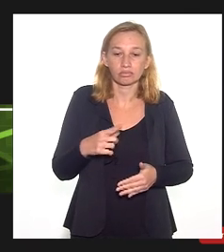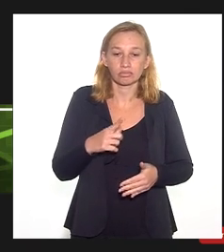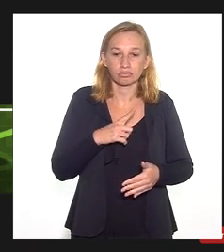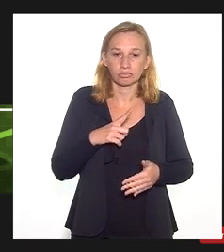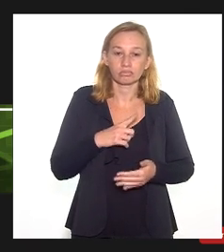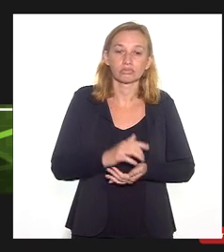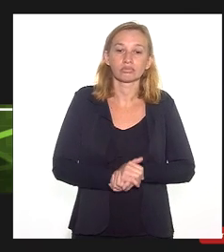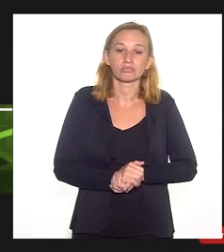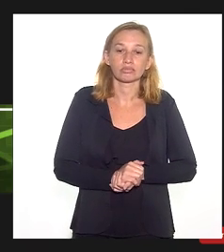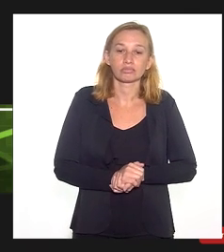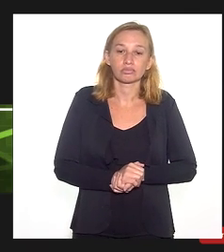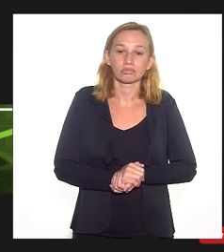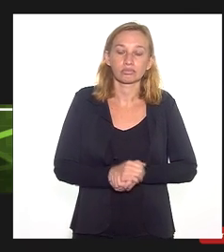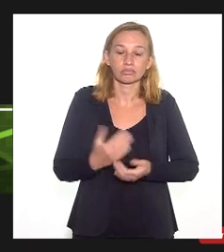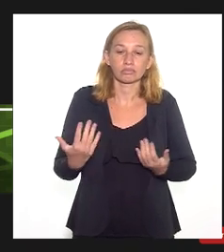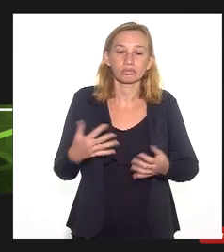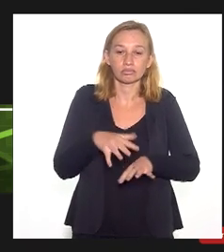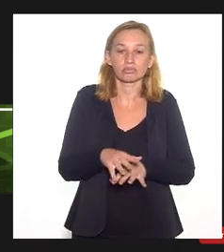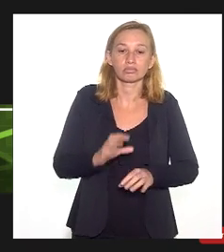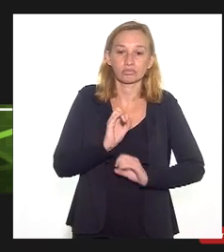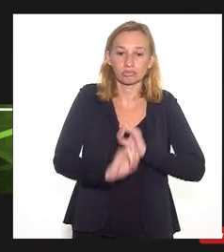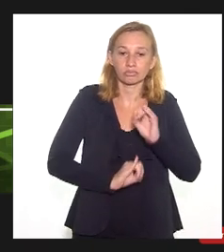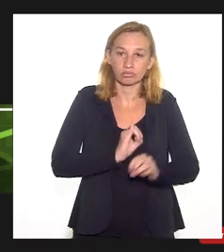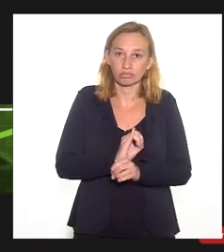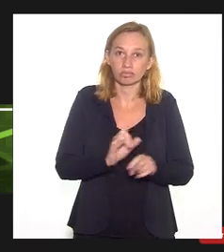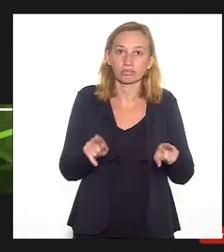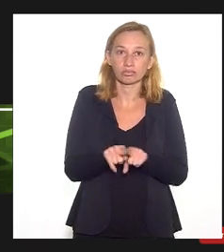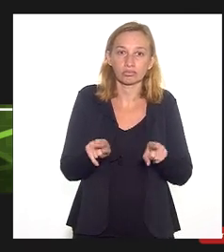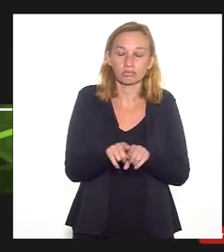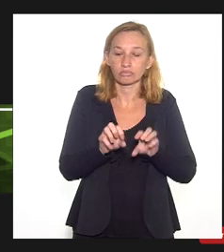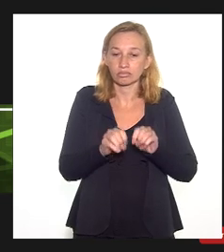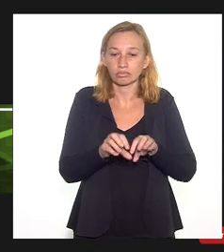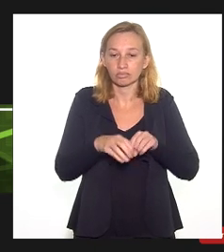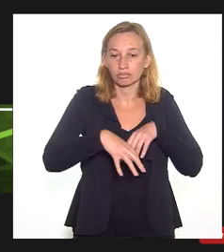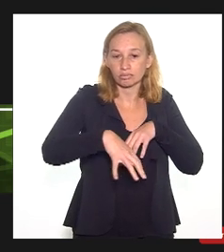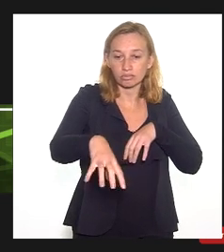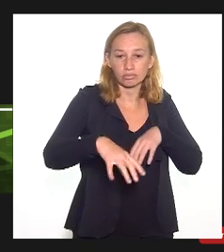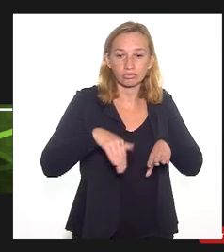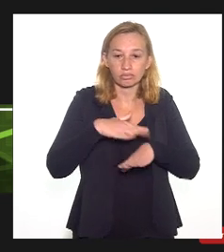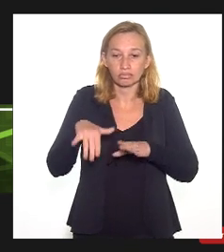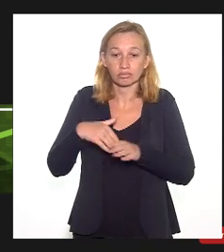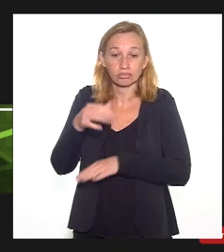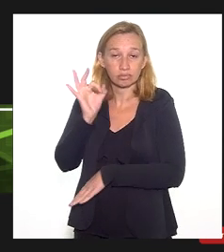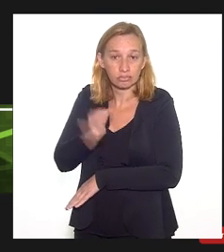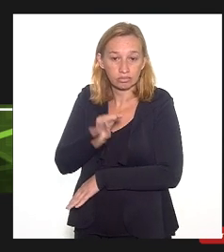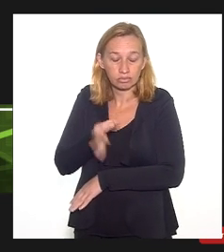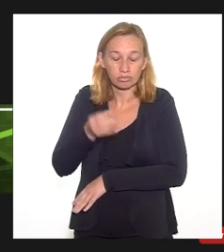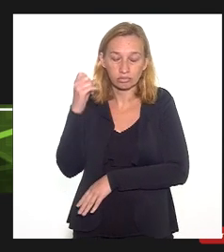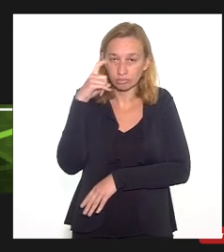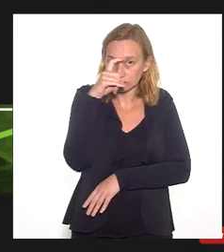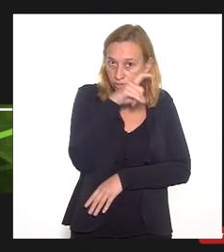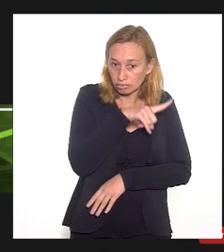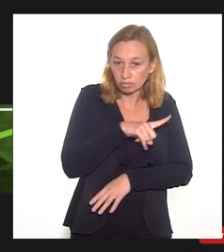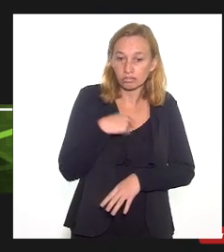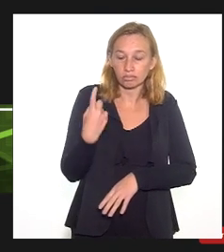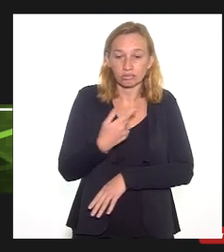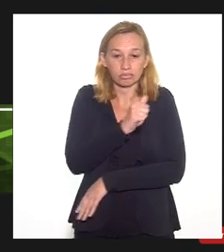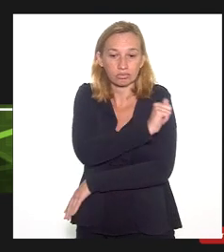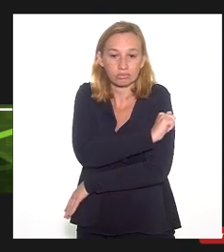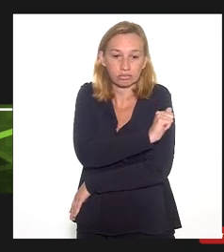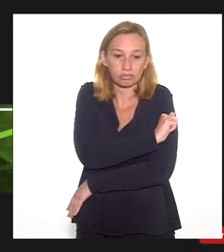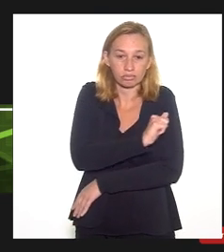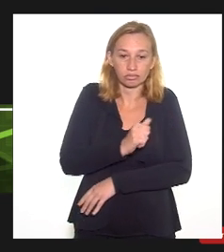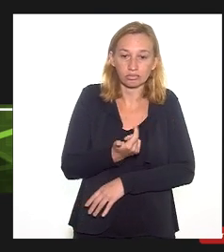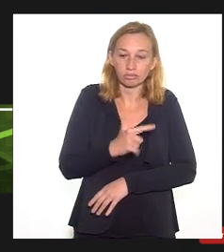inclusão digital e do ensino remoto ele com toda certeza foi muito difícil para os estudantes